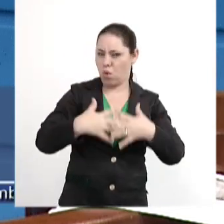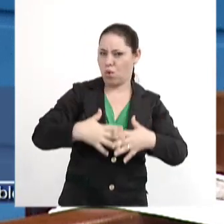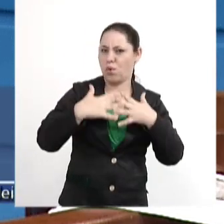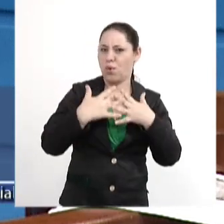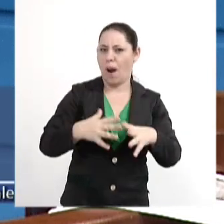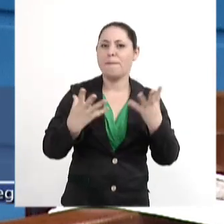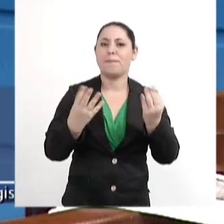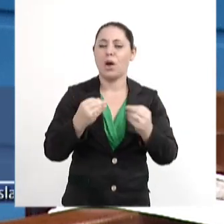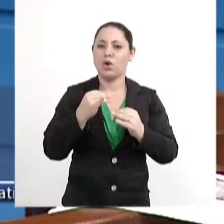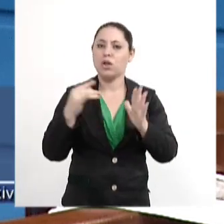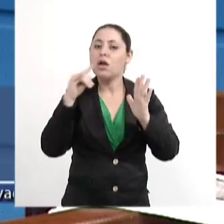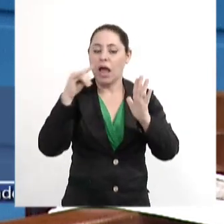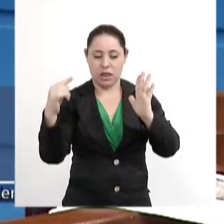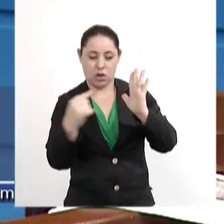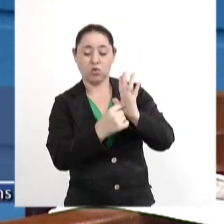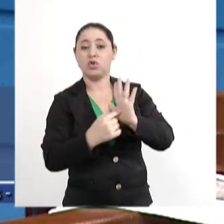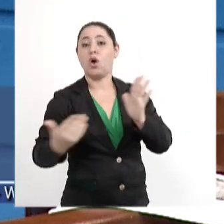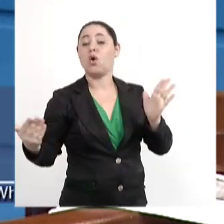complicado, né?